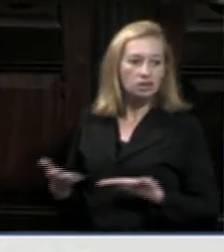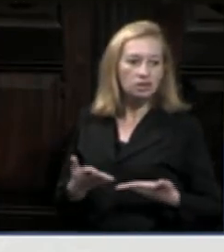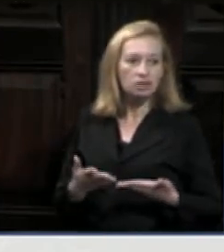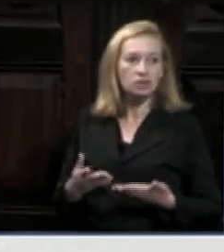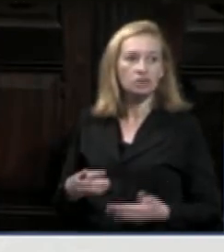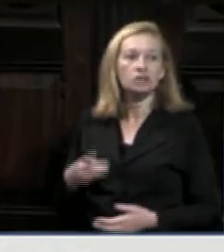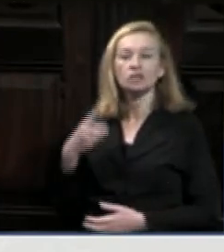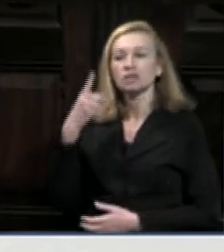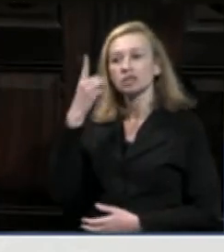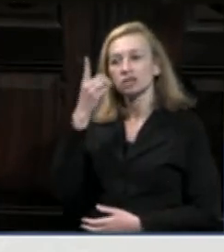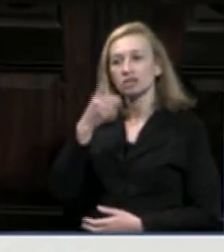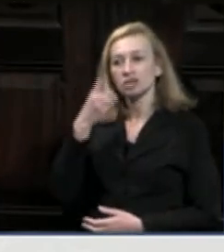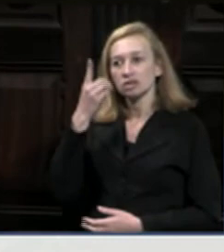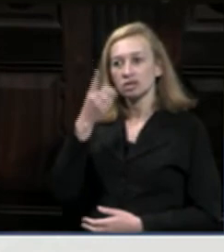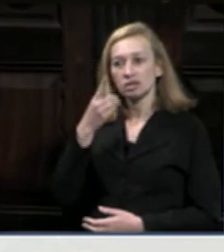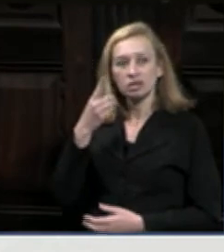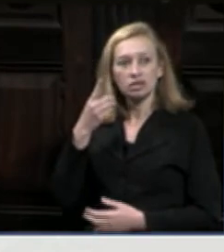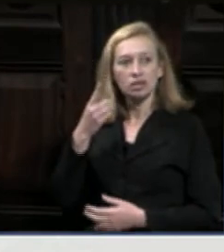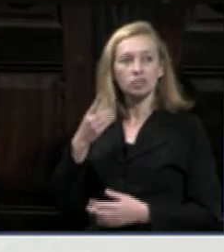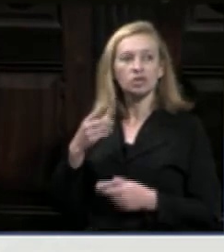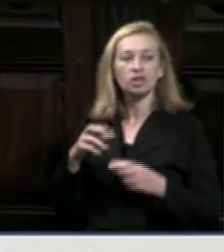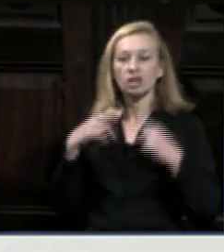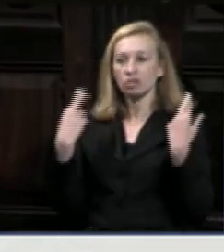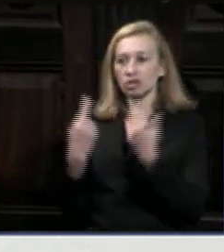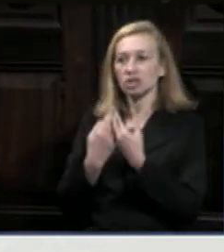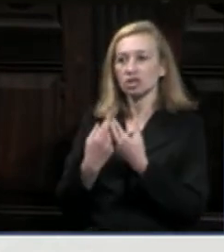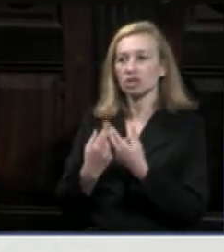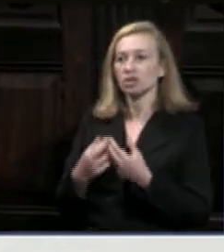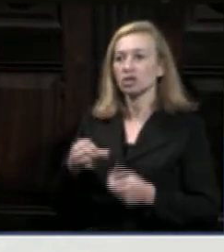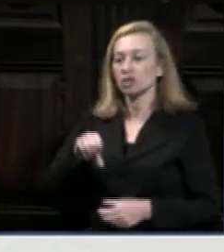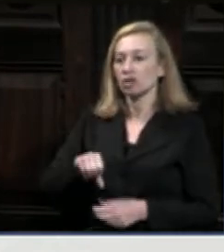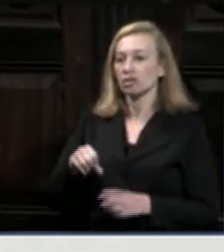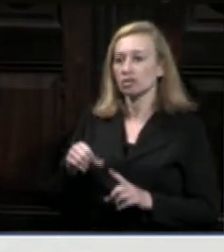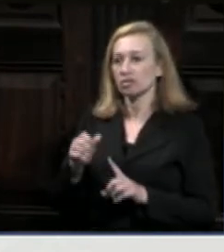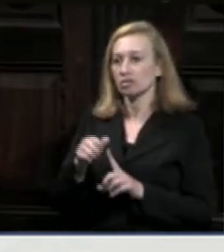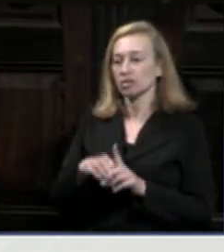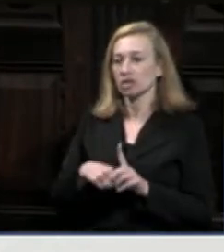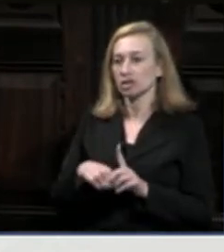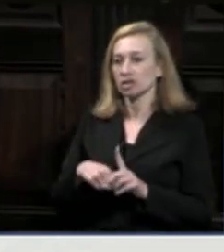do dia 9 de setembro de 2018, com a seguinte ordem do dia.